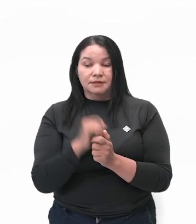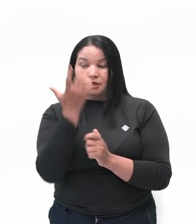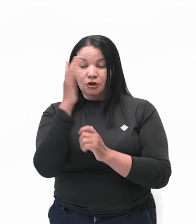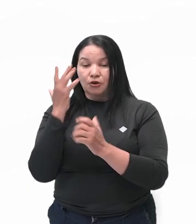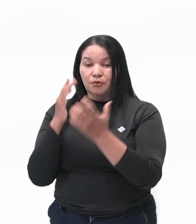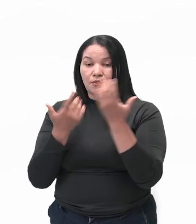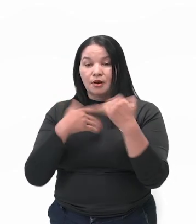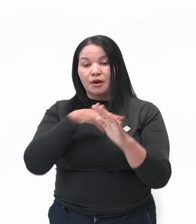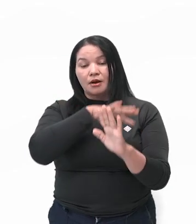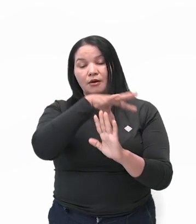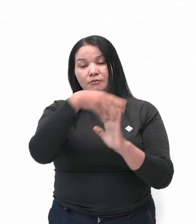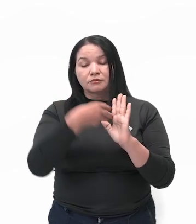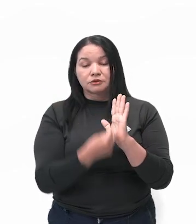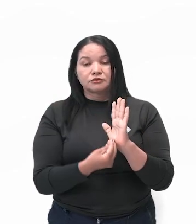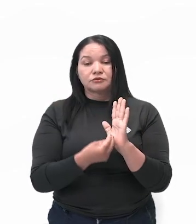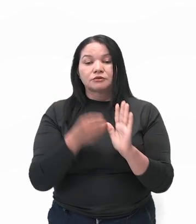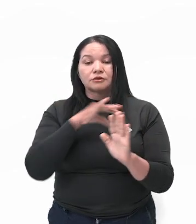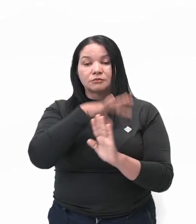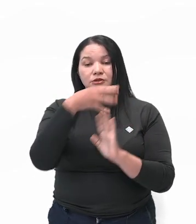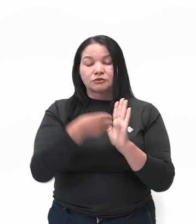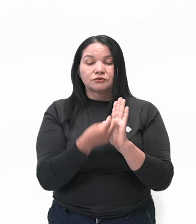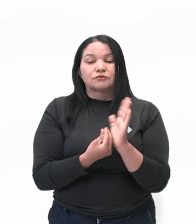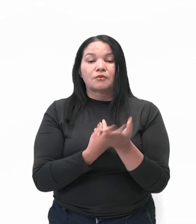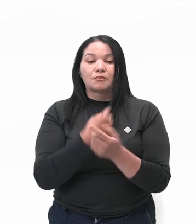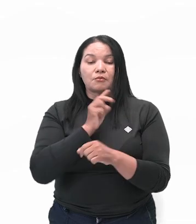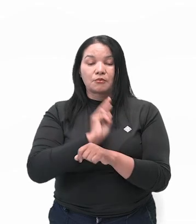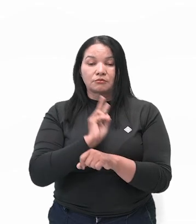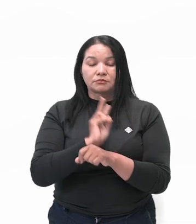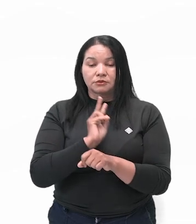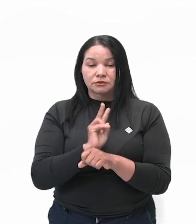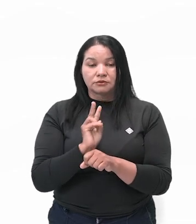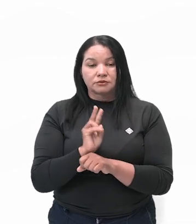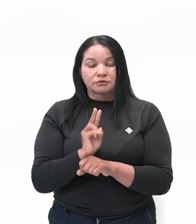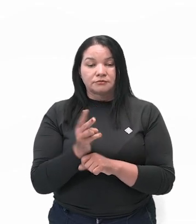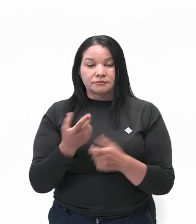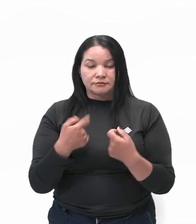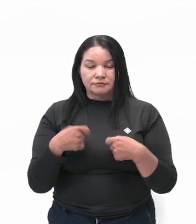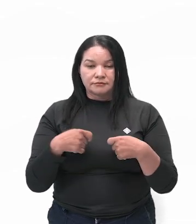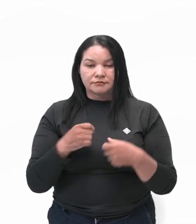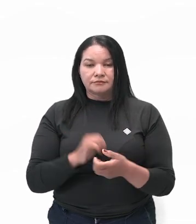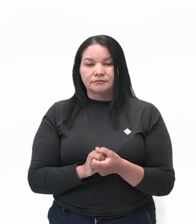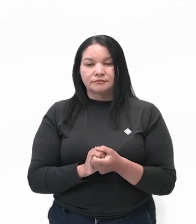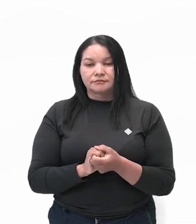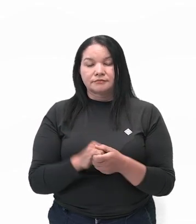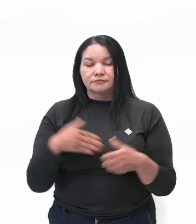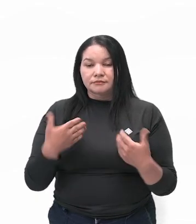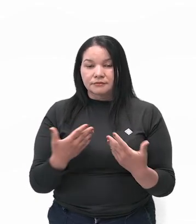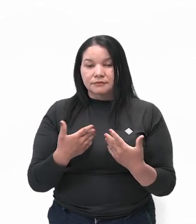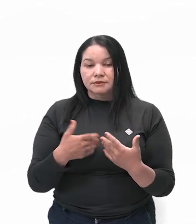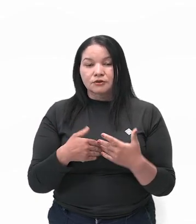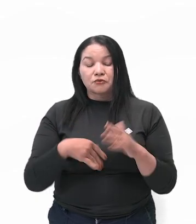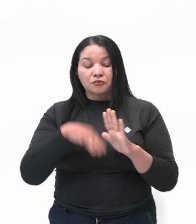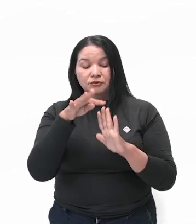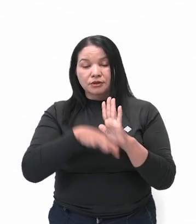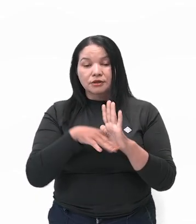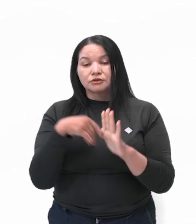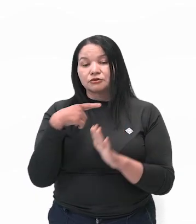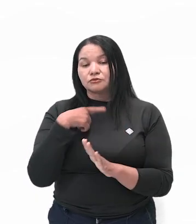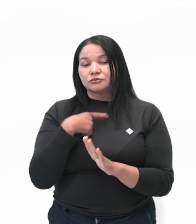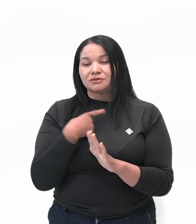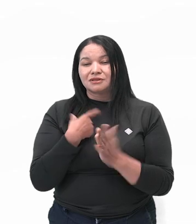Amazônia. Então, o texto, nós temos aí a floresta amazônica devastada,